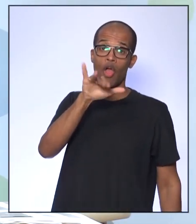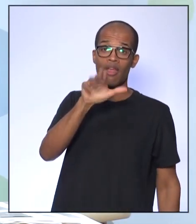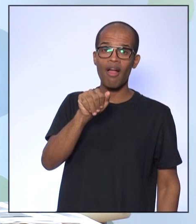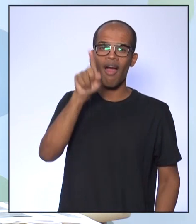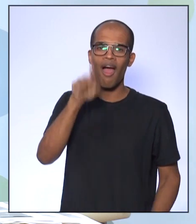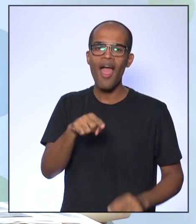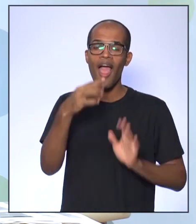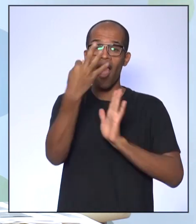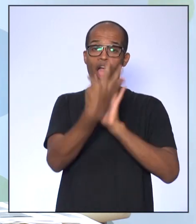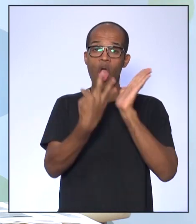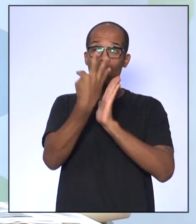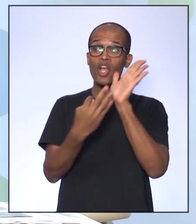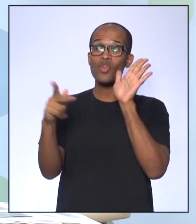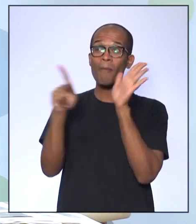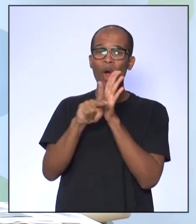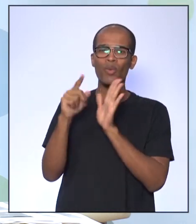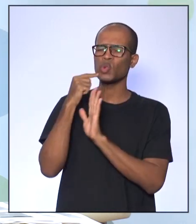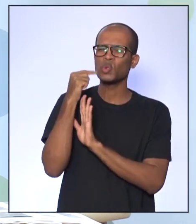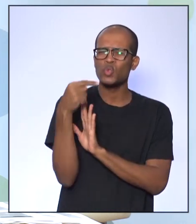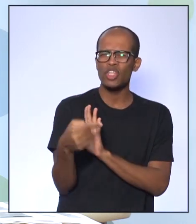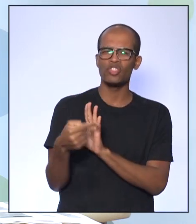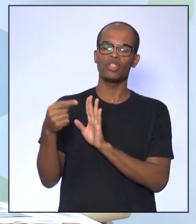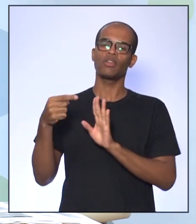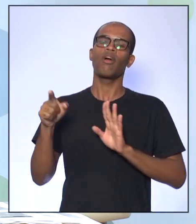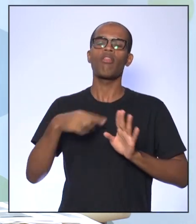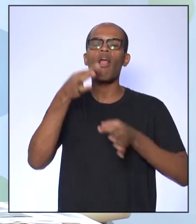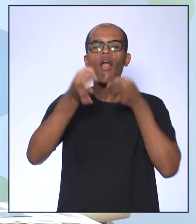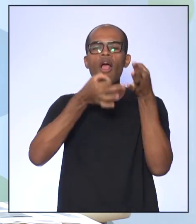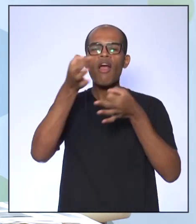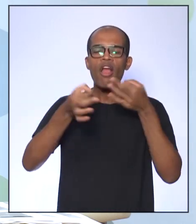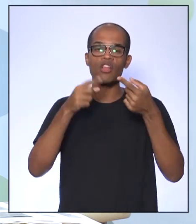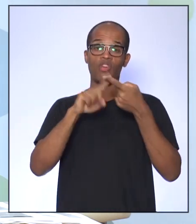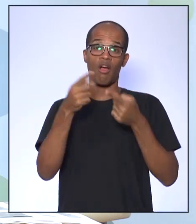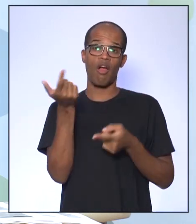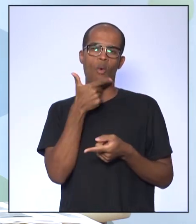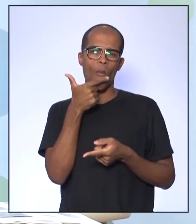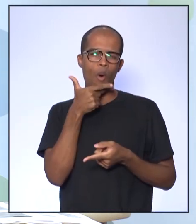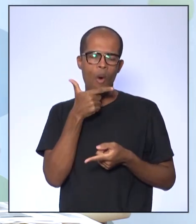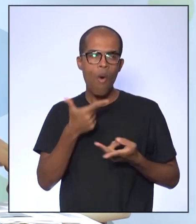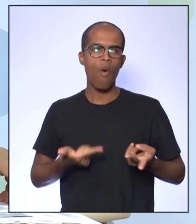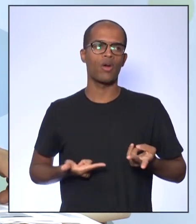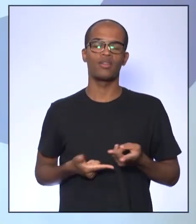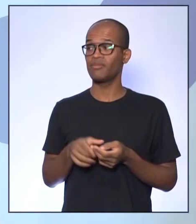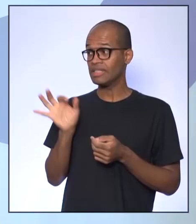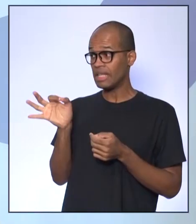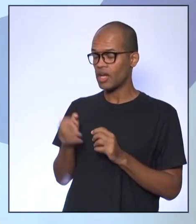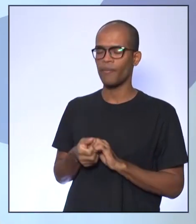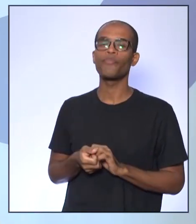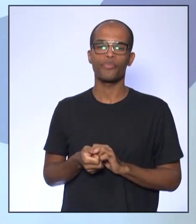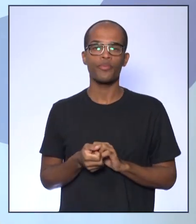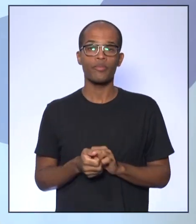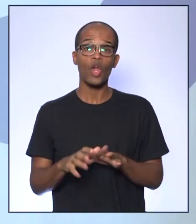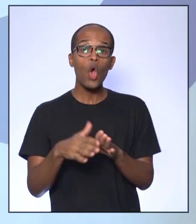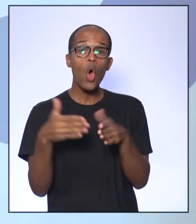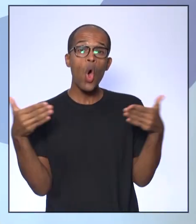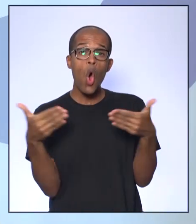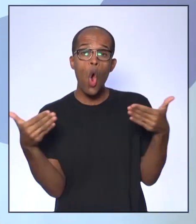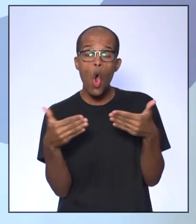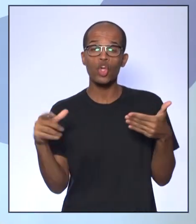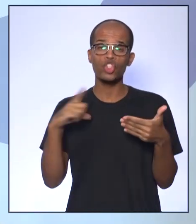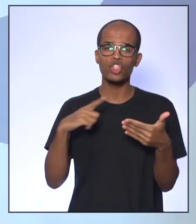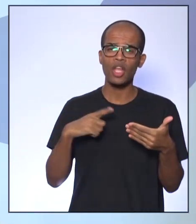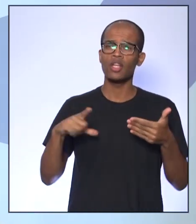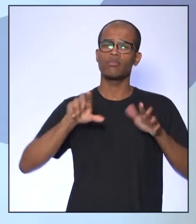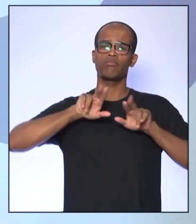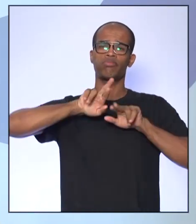texto retirado do cotidiano, que envolve um pouco de crítica, humor, né, professora? Sim, inclusive hoje em dia eles utilizam muitos